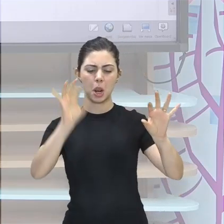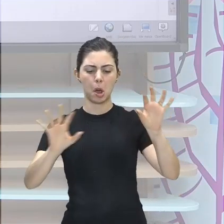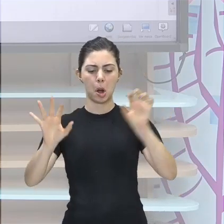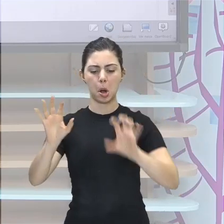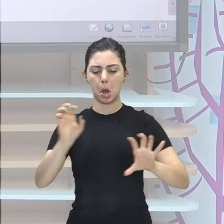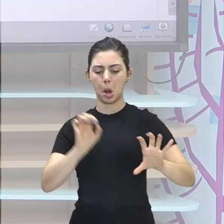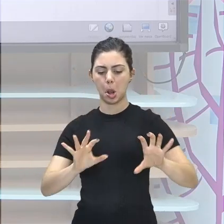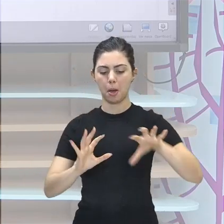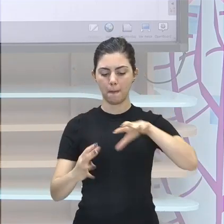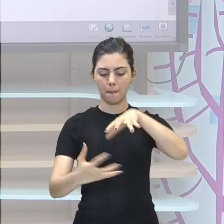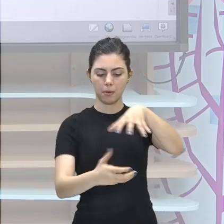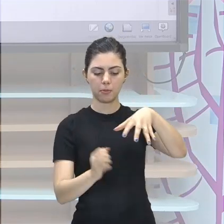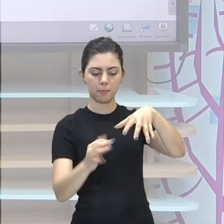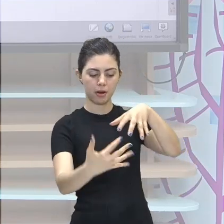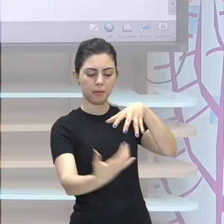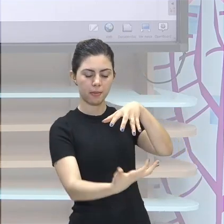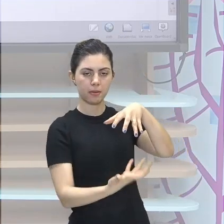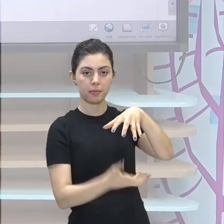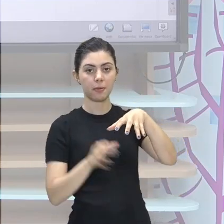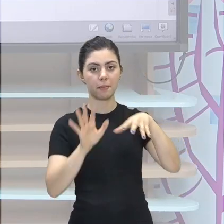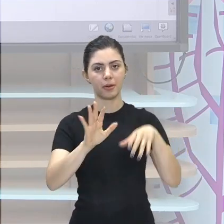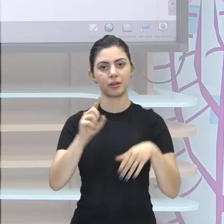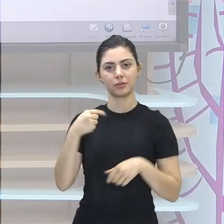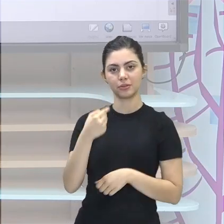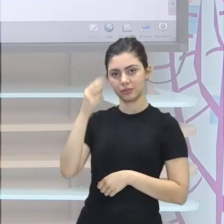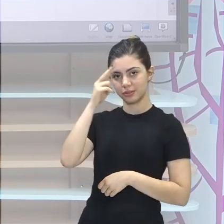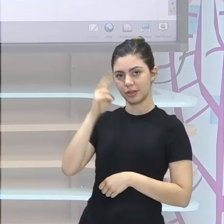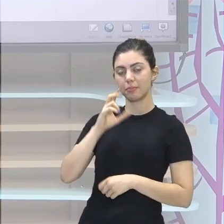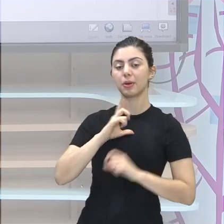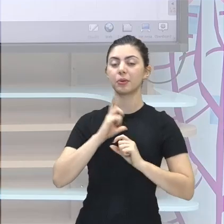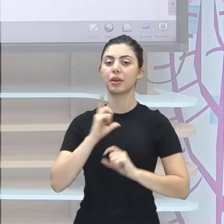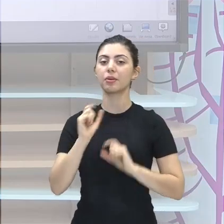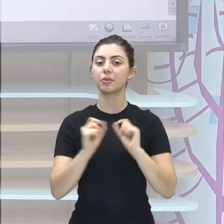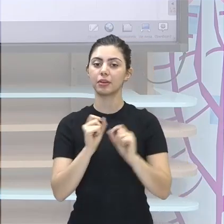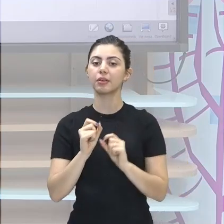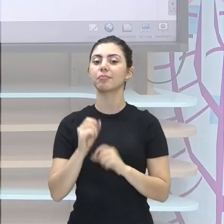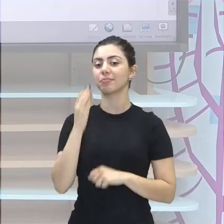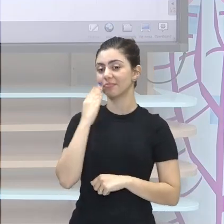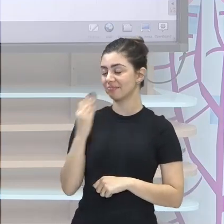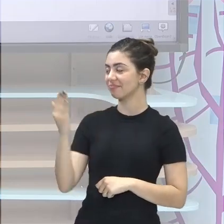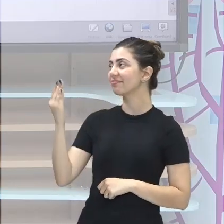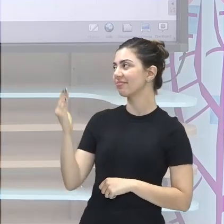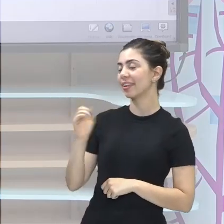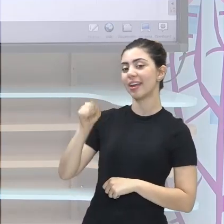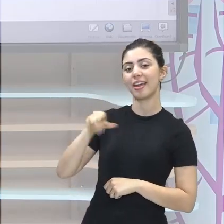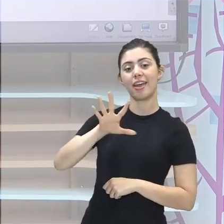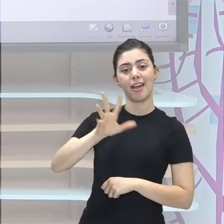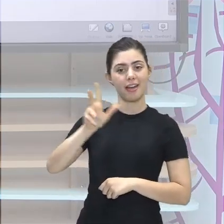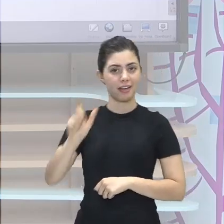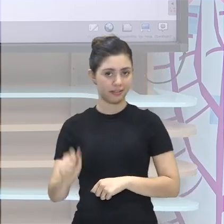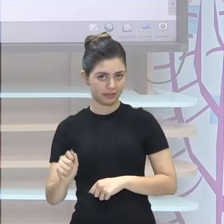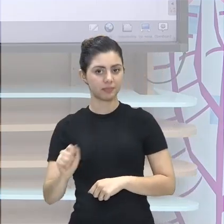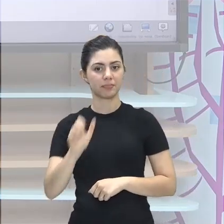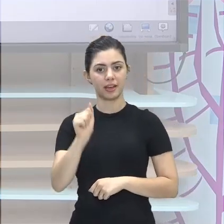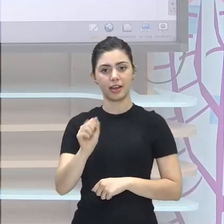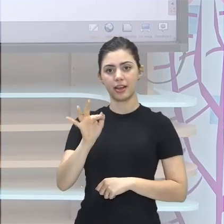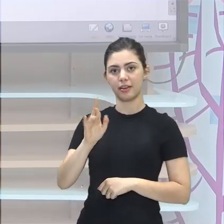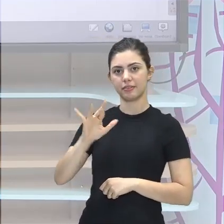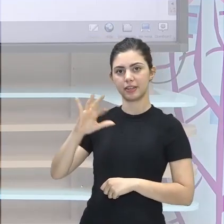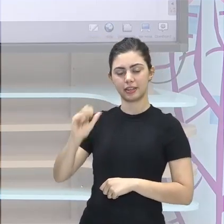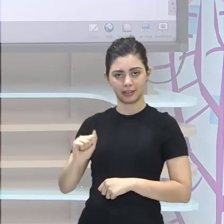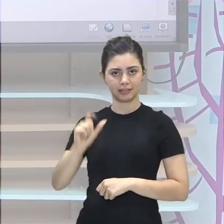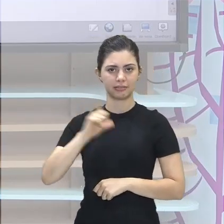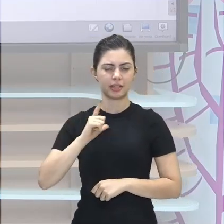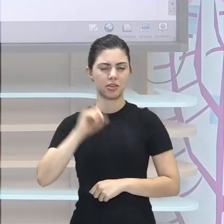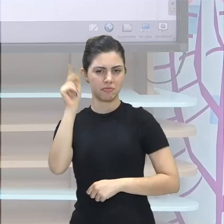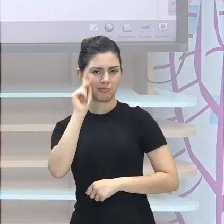vai relembrar agora um desses continentes que nós vimos aí um pouquinho também, que é a África. A África tem toda uma história,